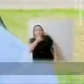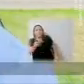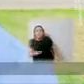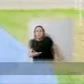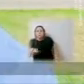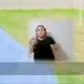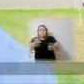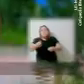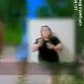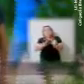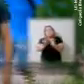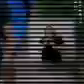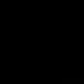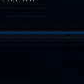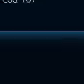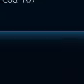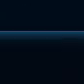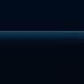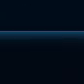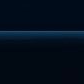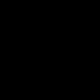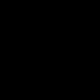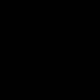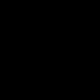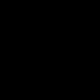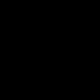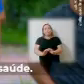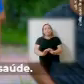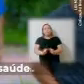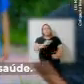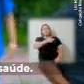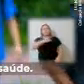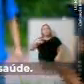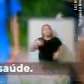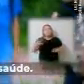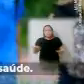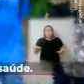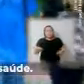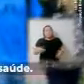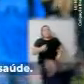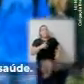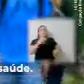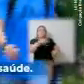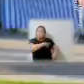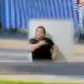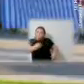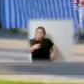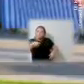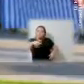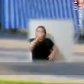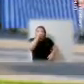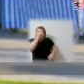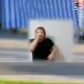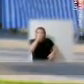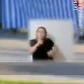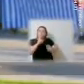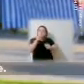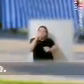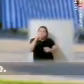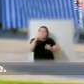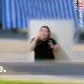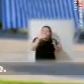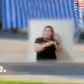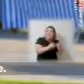da população A gente precisa de esgoto tratado A gente precisa de saúde Uma vez meu filho foi